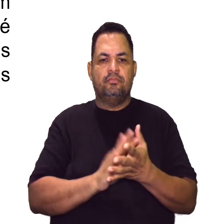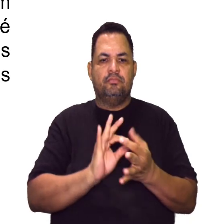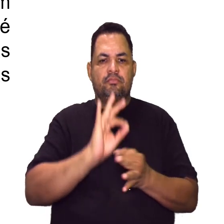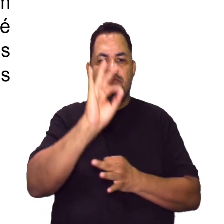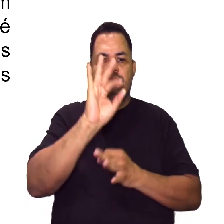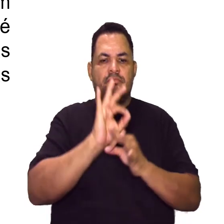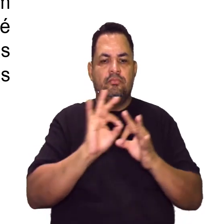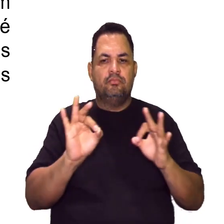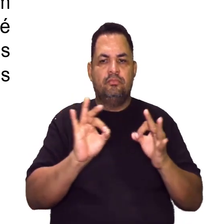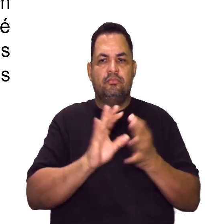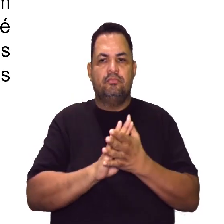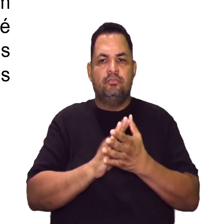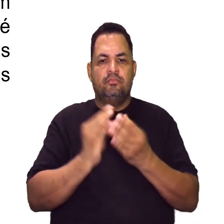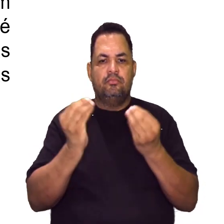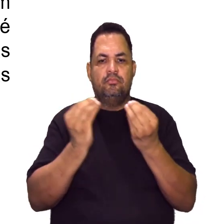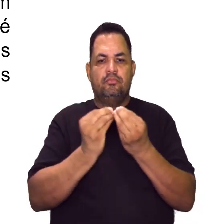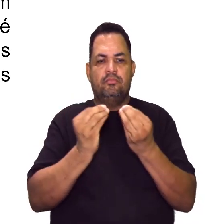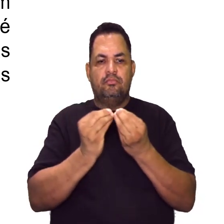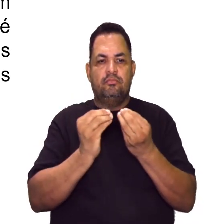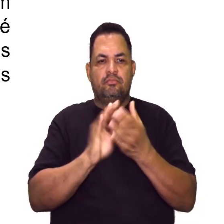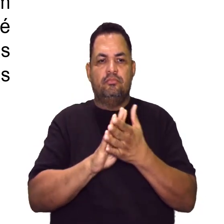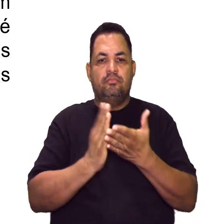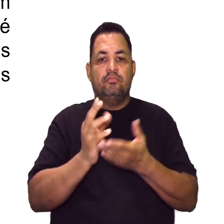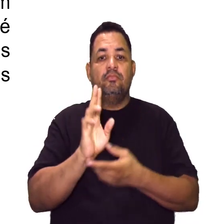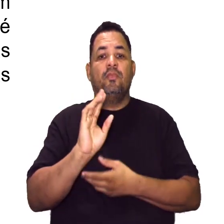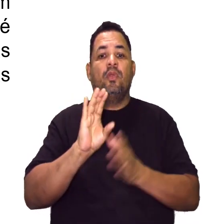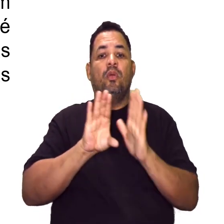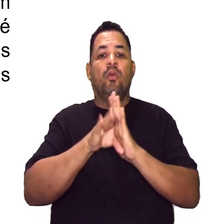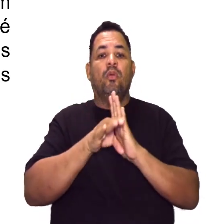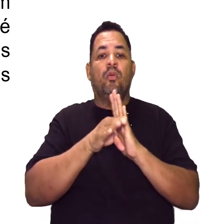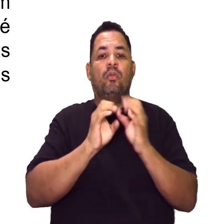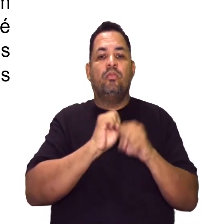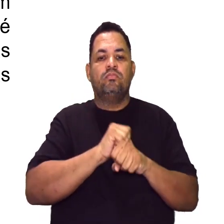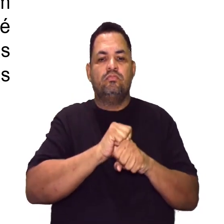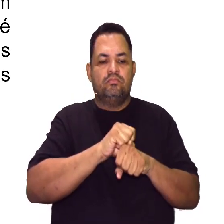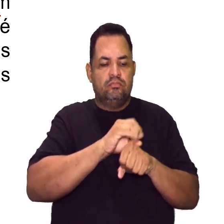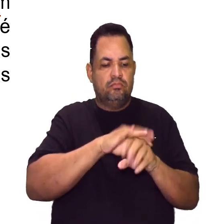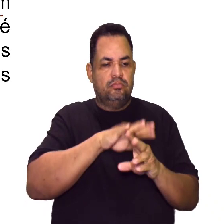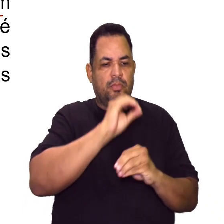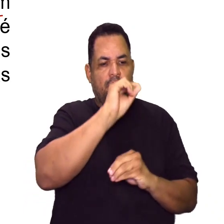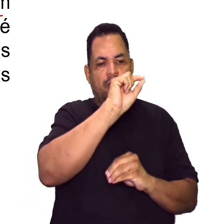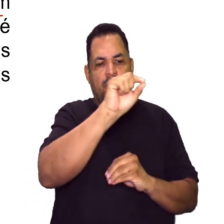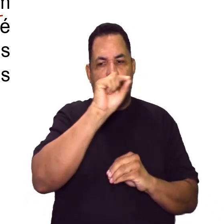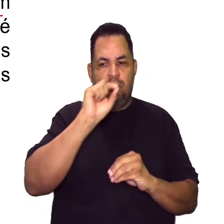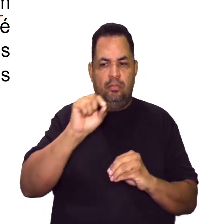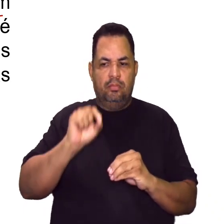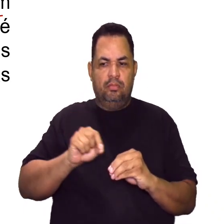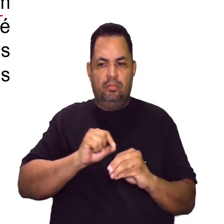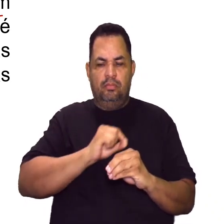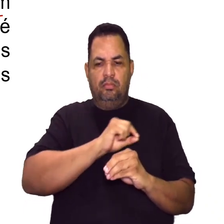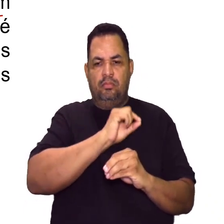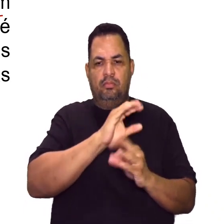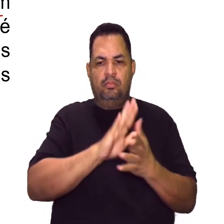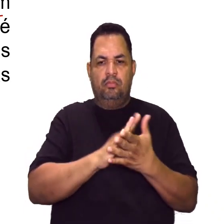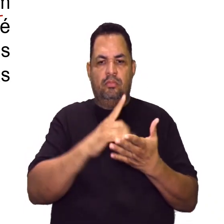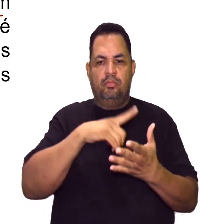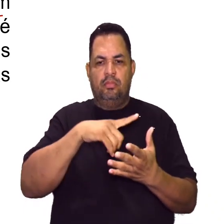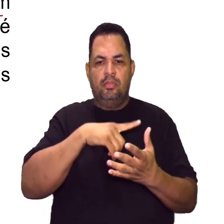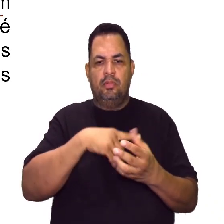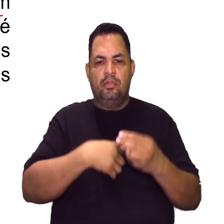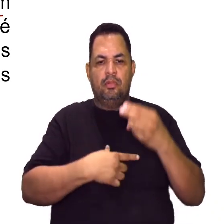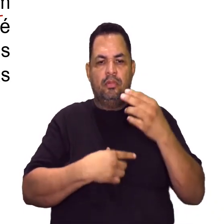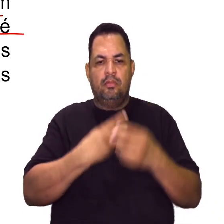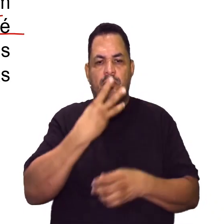molecular, ela consiste na distribuição dos átomos das moléculas que ocorre em 3